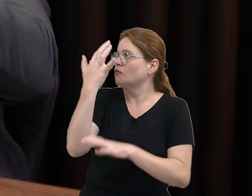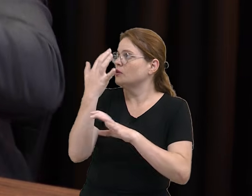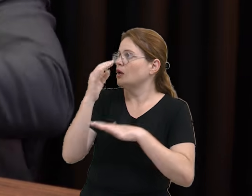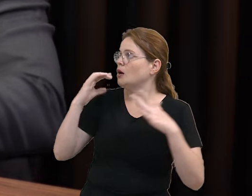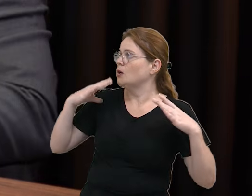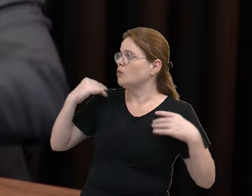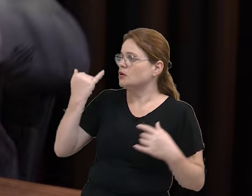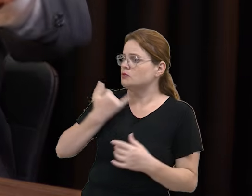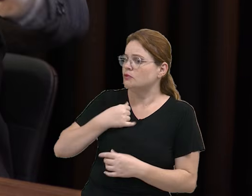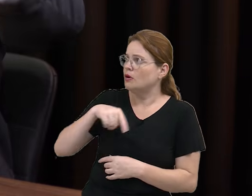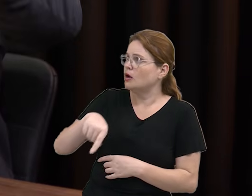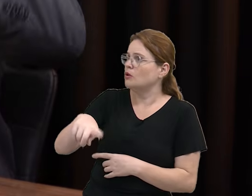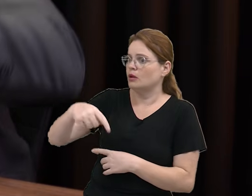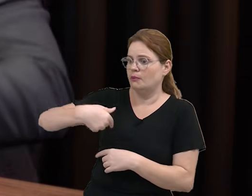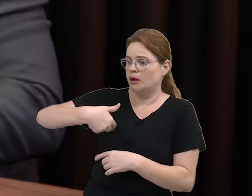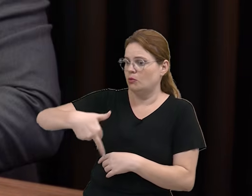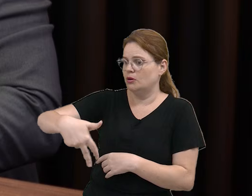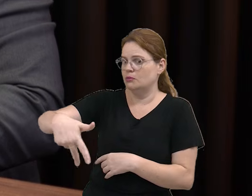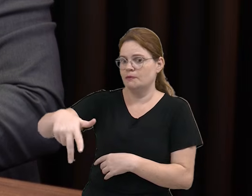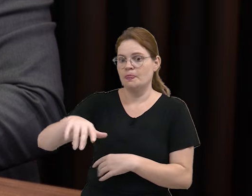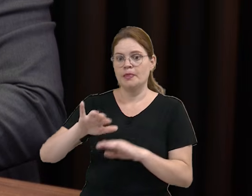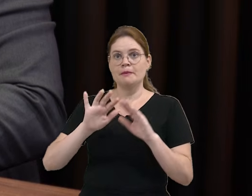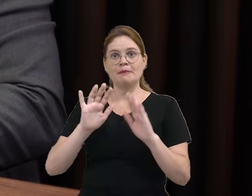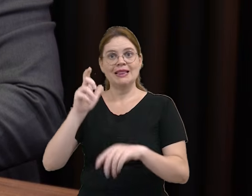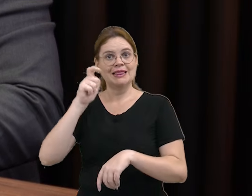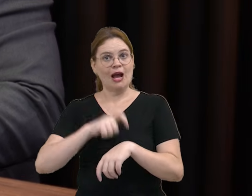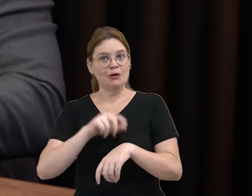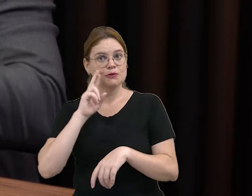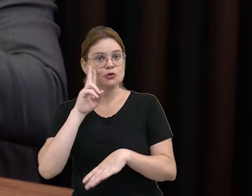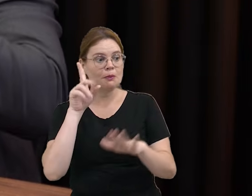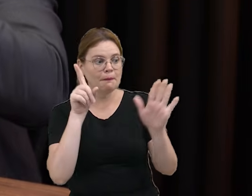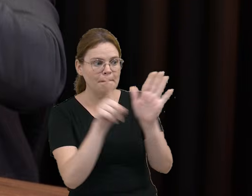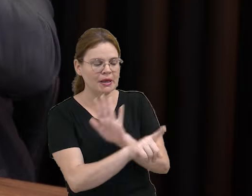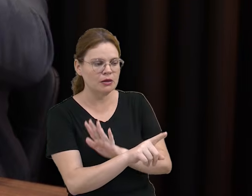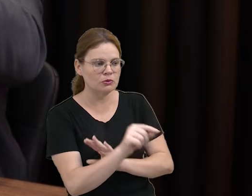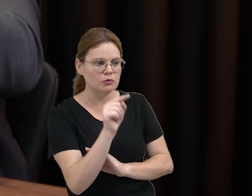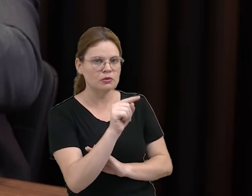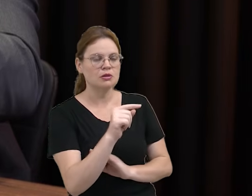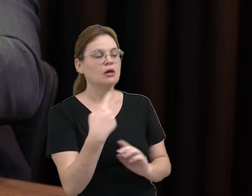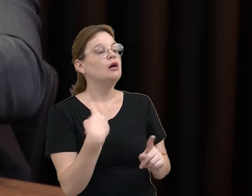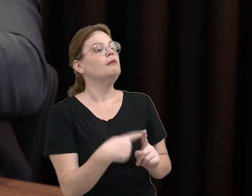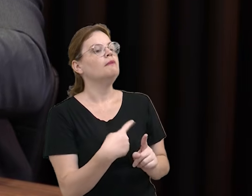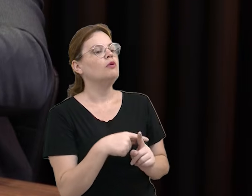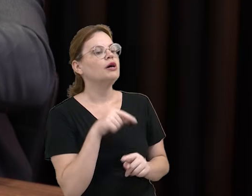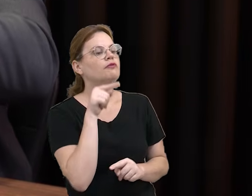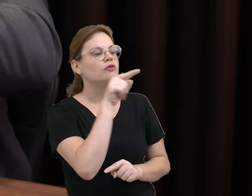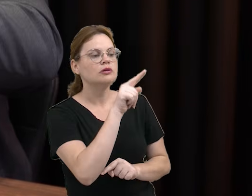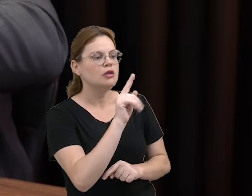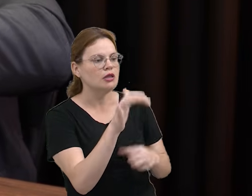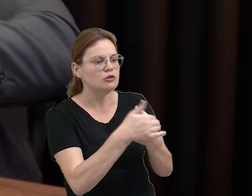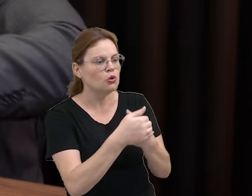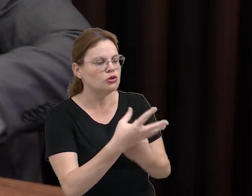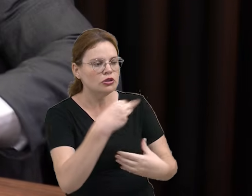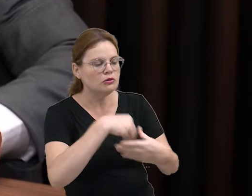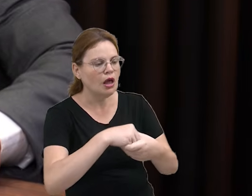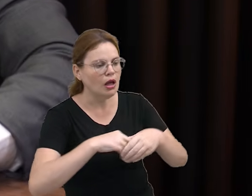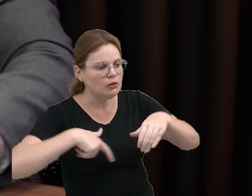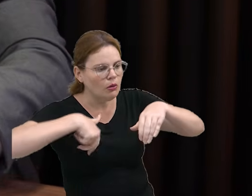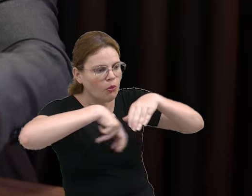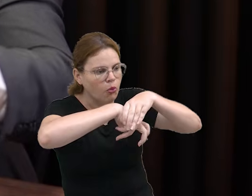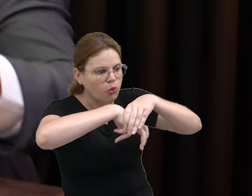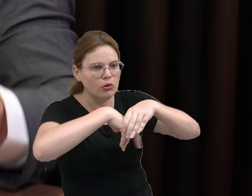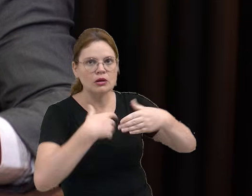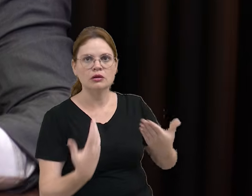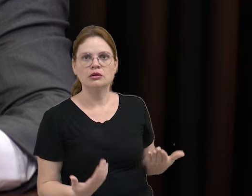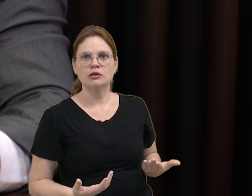anjo lá debaixo do zimbro. Só que quando o Senhor faz essa pergunta para ele, aí ele vem e coloca todo o